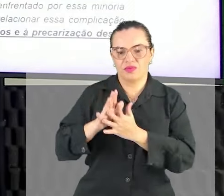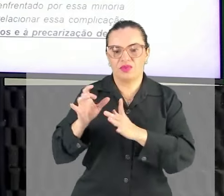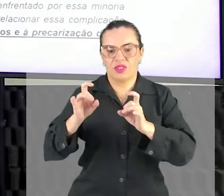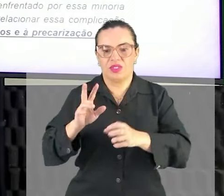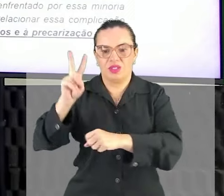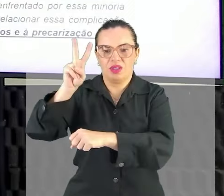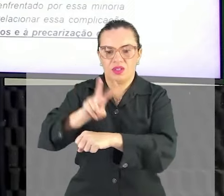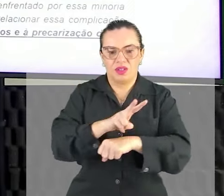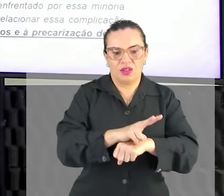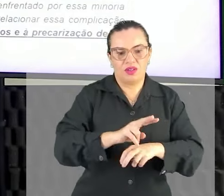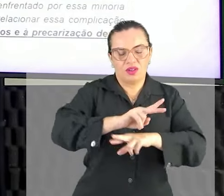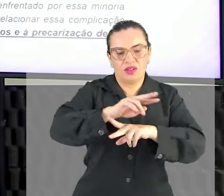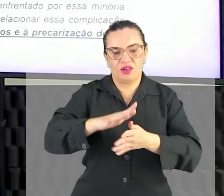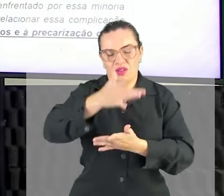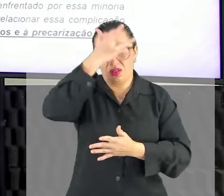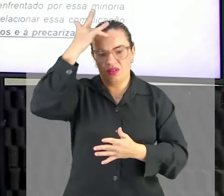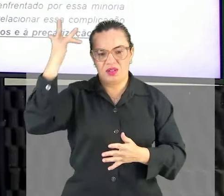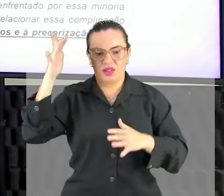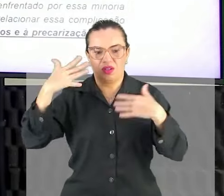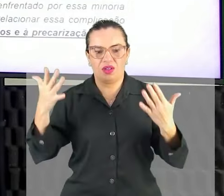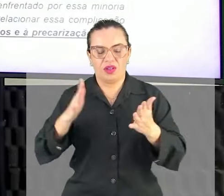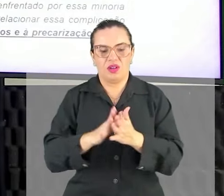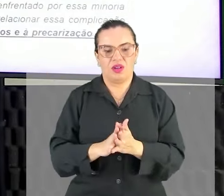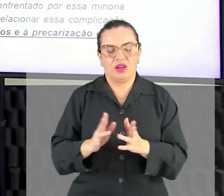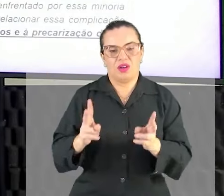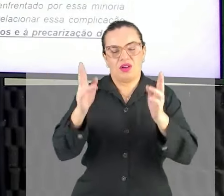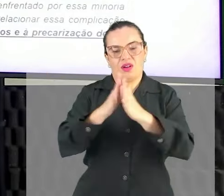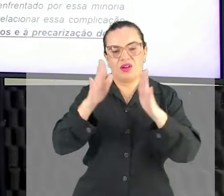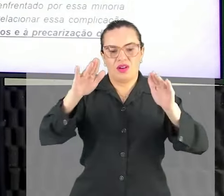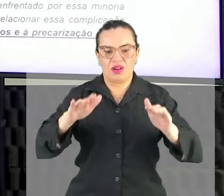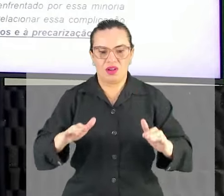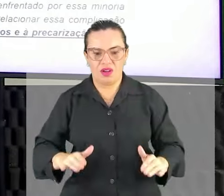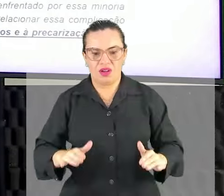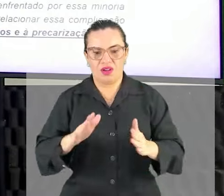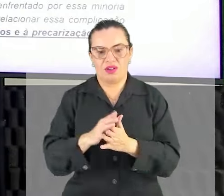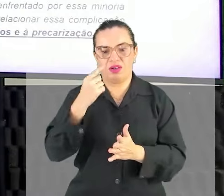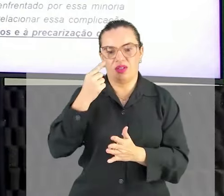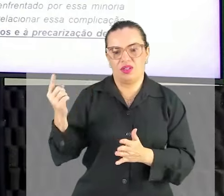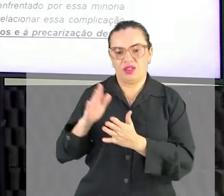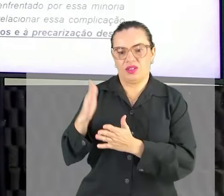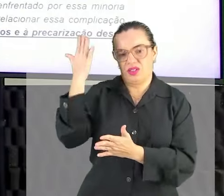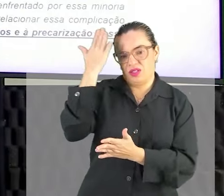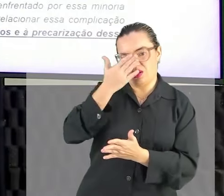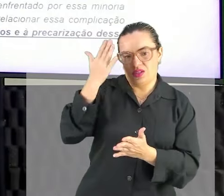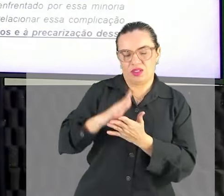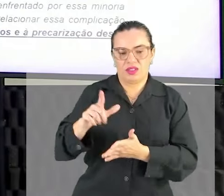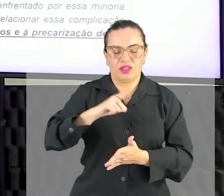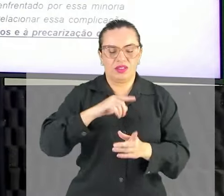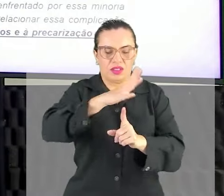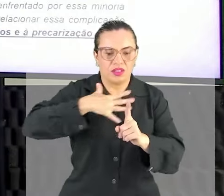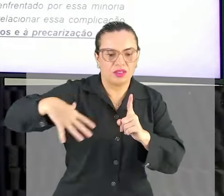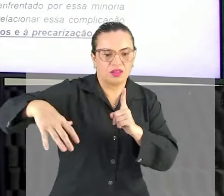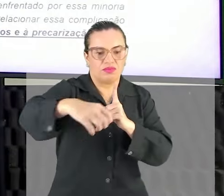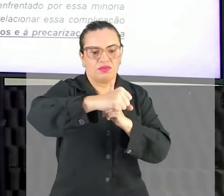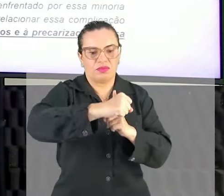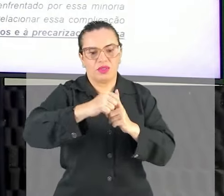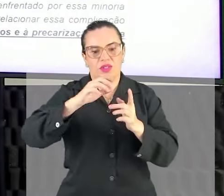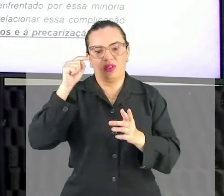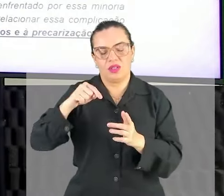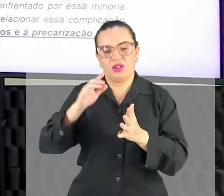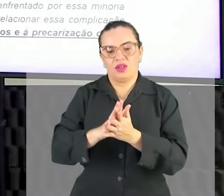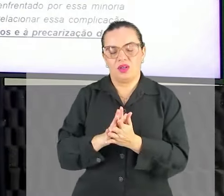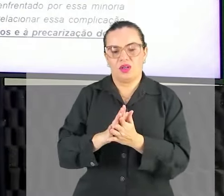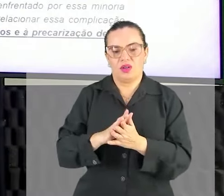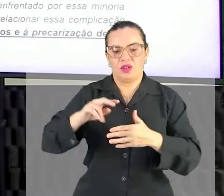é inviabilizado pela desvalorização ilícita e pela invisibilidade recebidas da sociedade, sendo